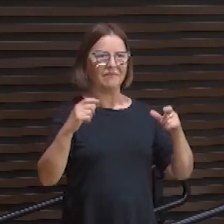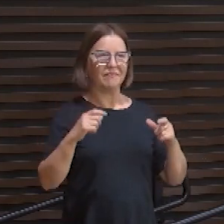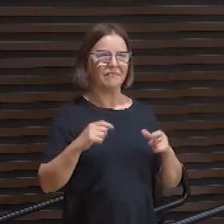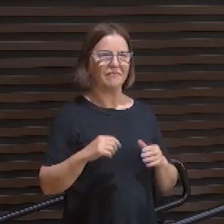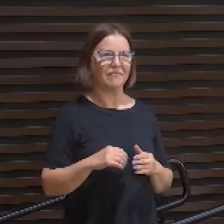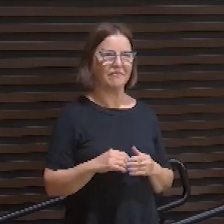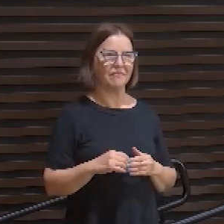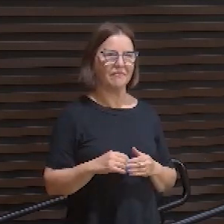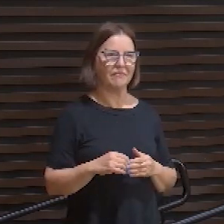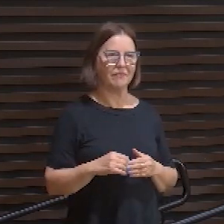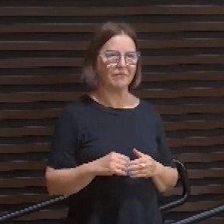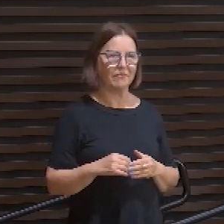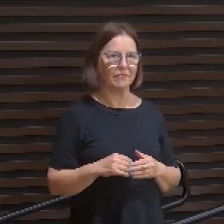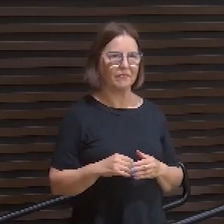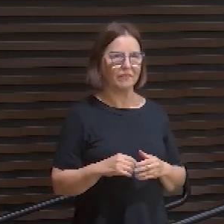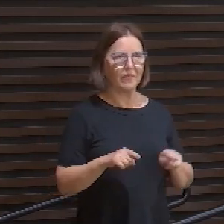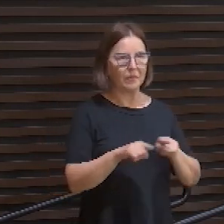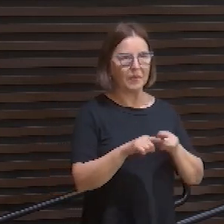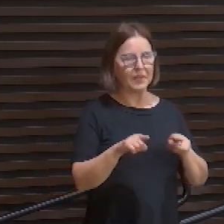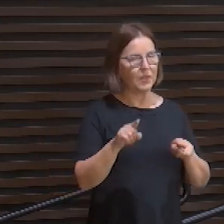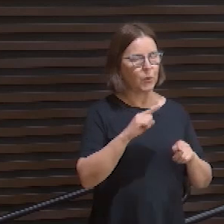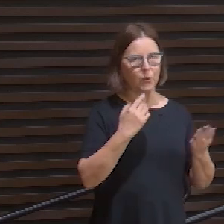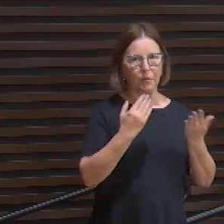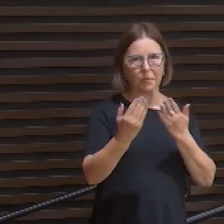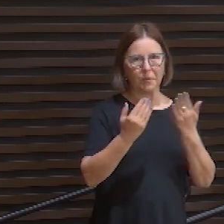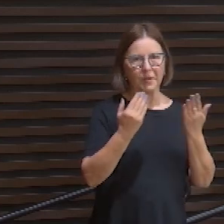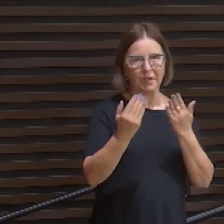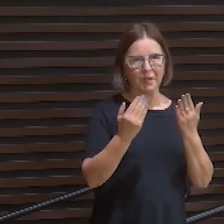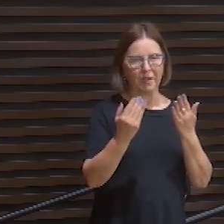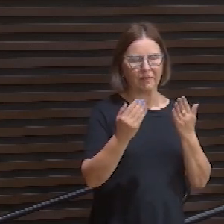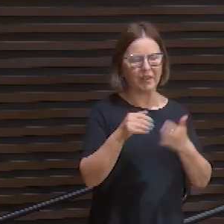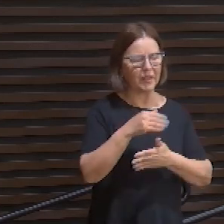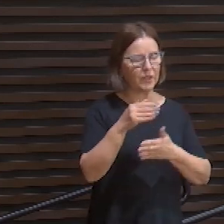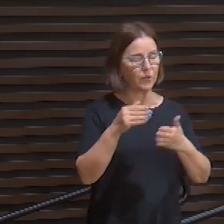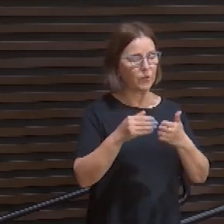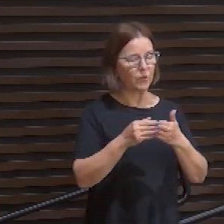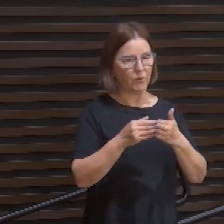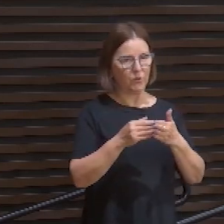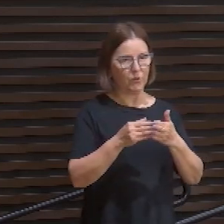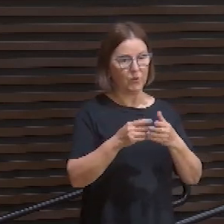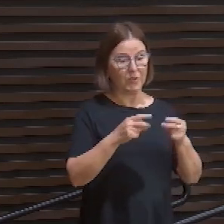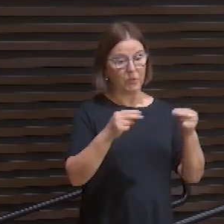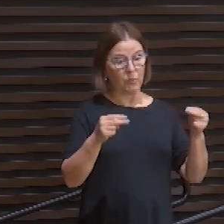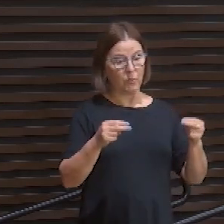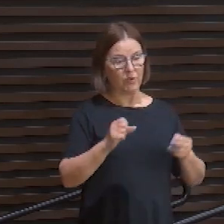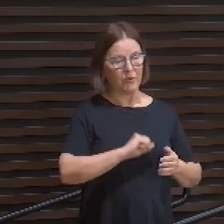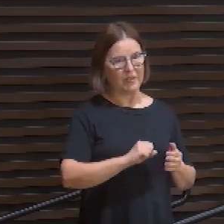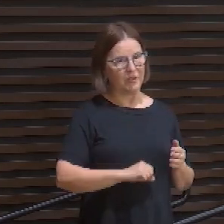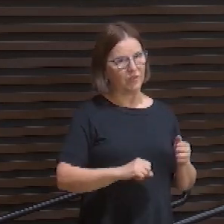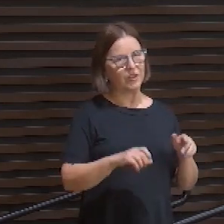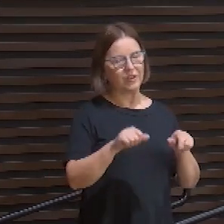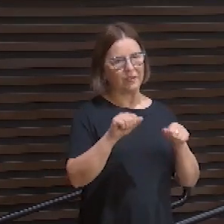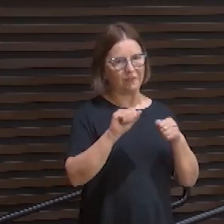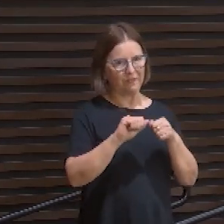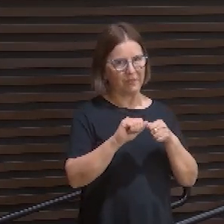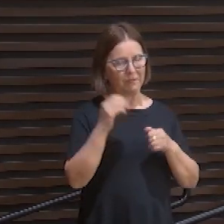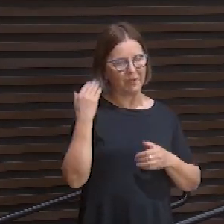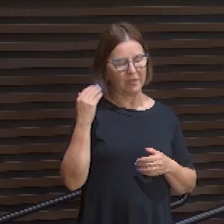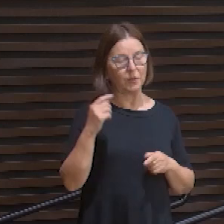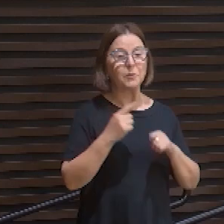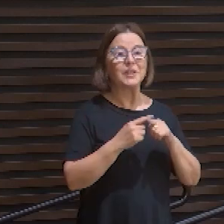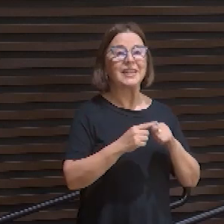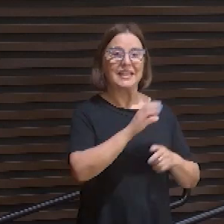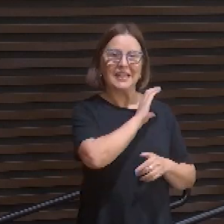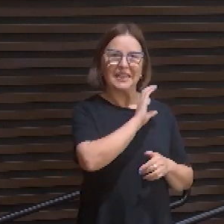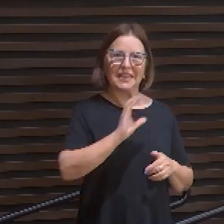mas não comparável a tudo aquilo que os sacerdotes faziam. Porque Cristo, ele vai dizer,